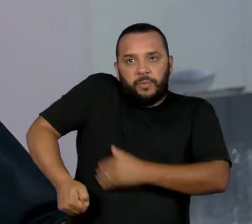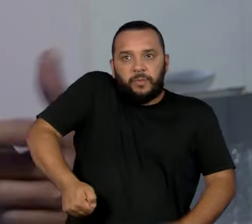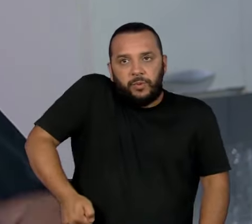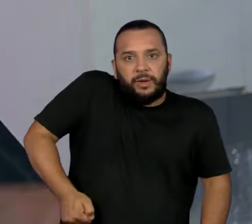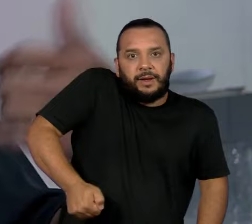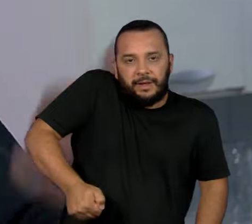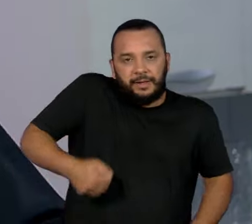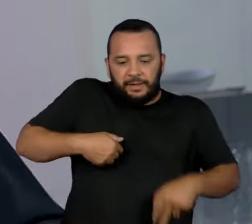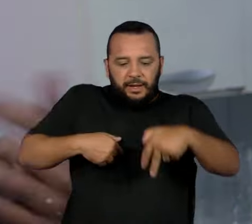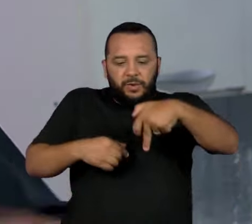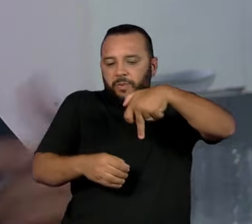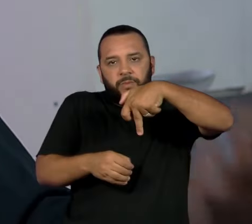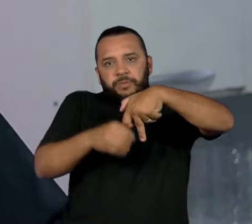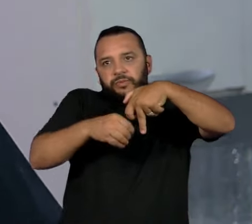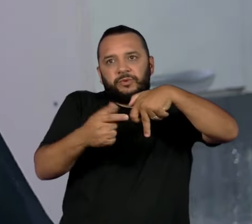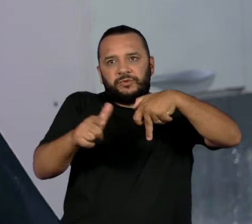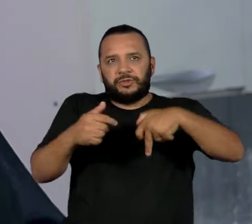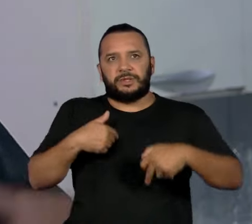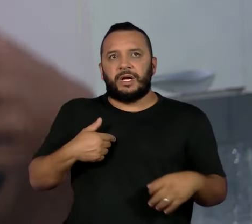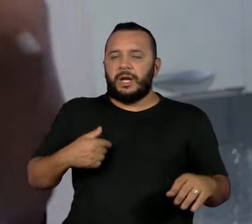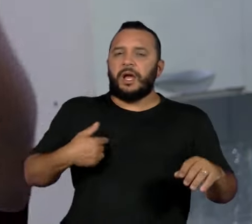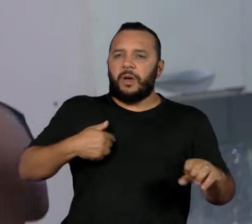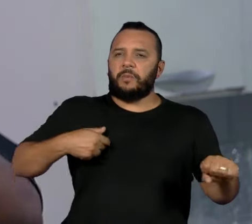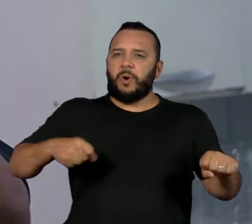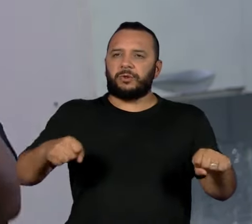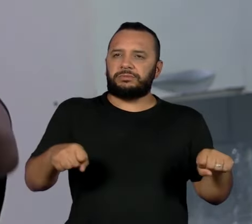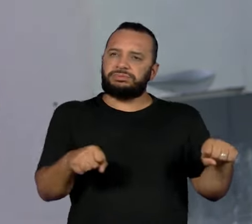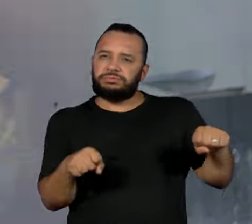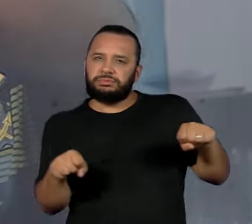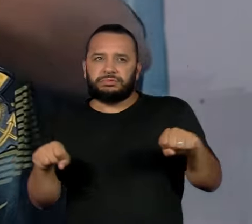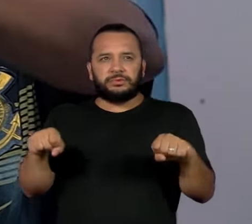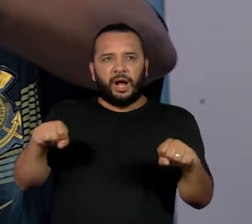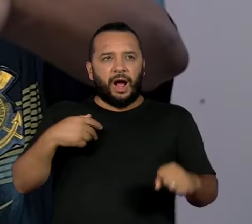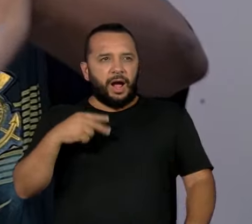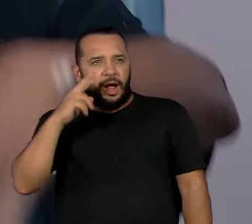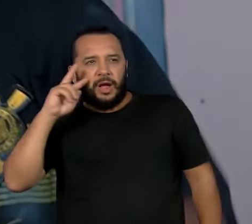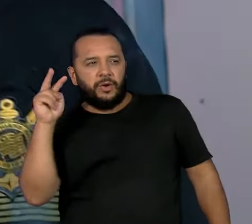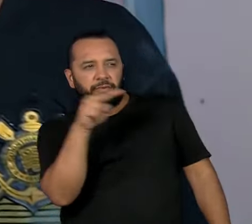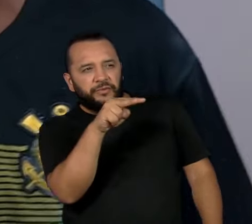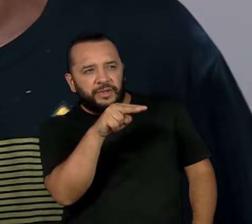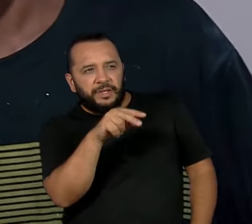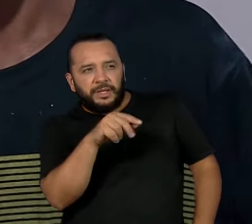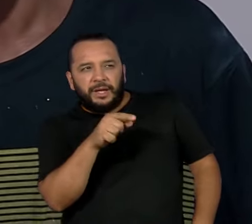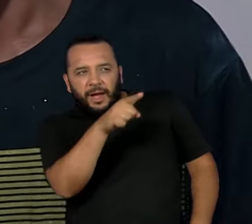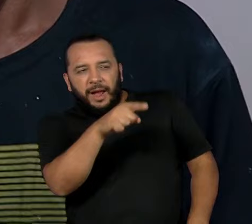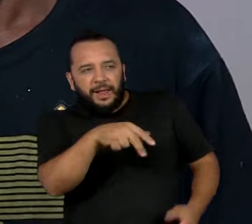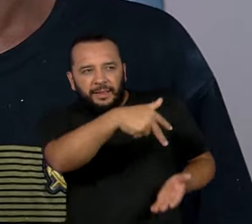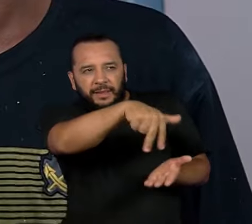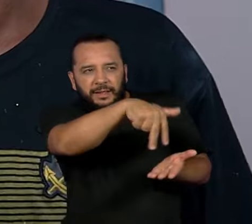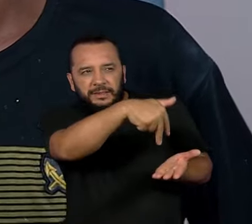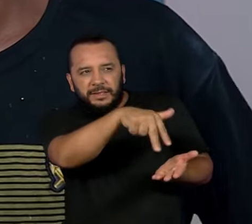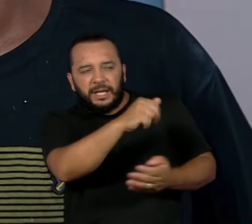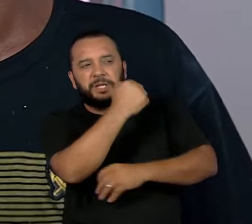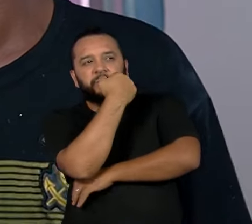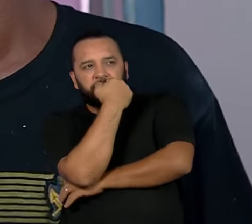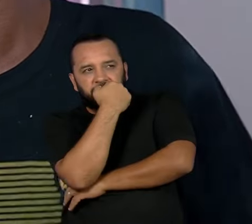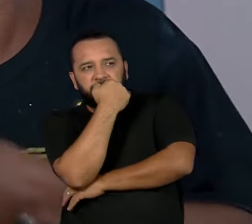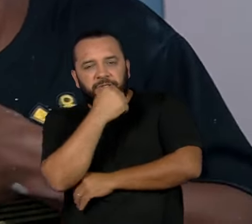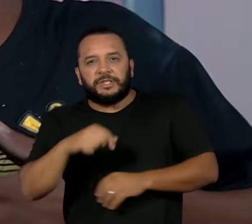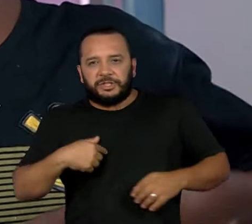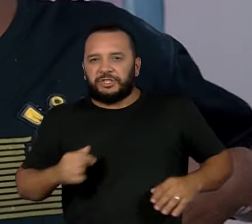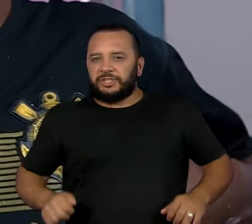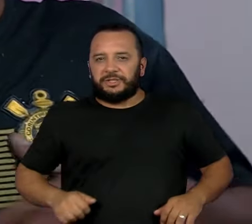tava ouvindo com um amigo meu, toque, toque, toque, toque, toque. Só que eu já vi ela de longe, dançando. Um